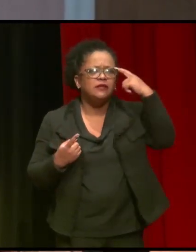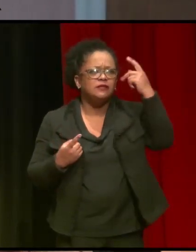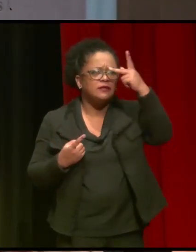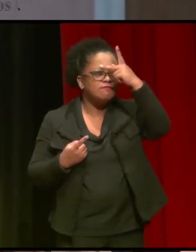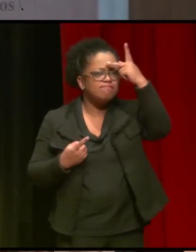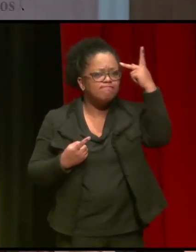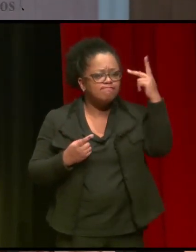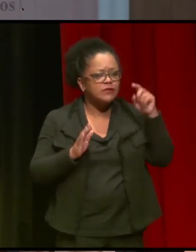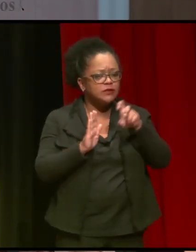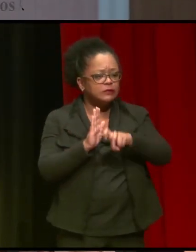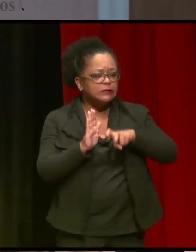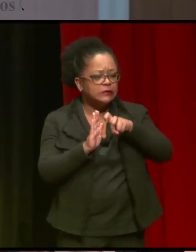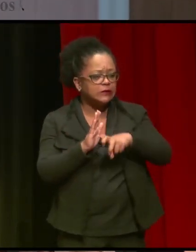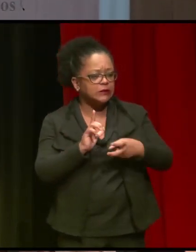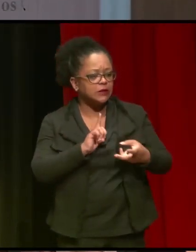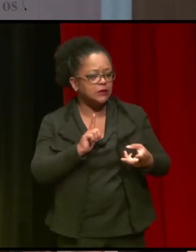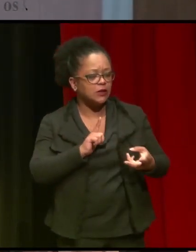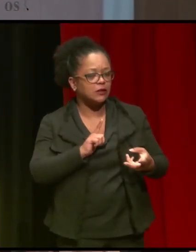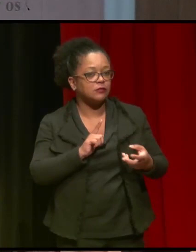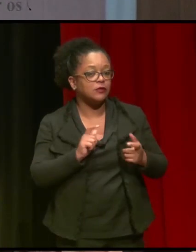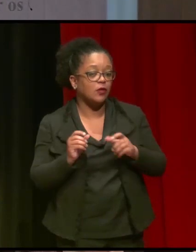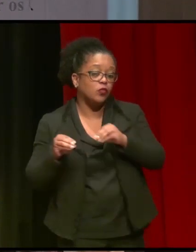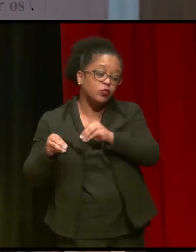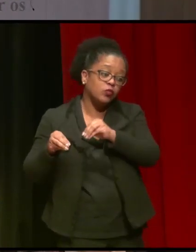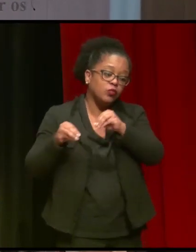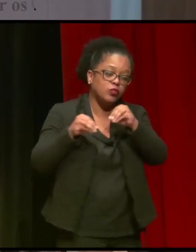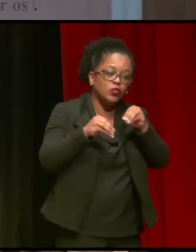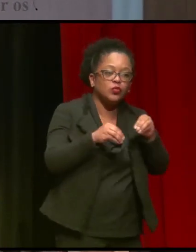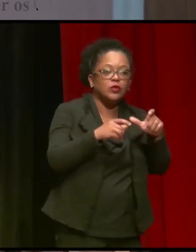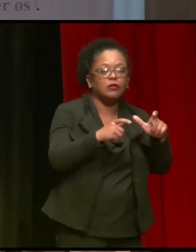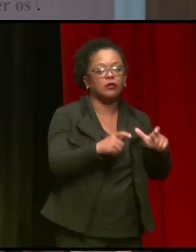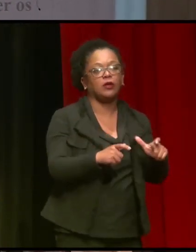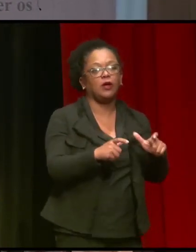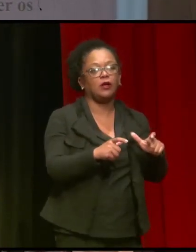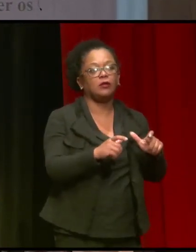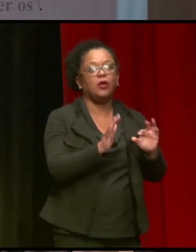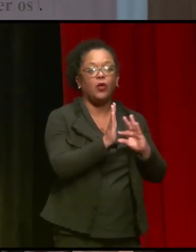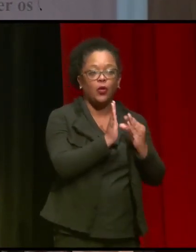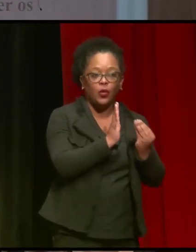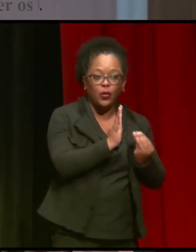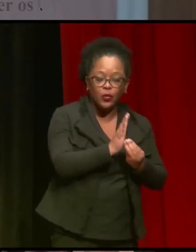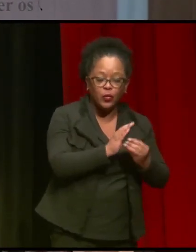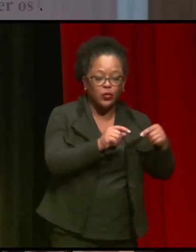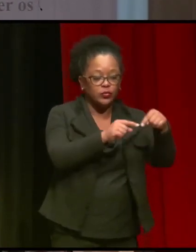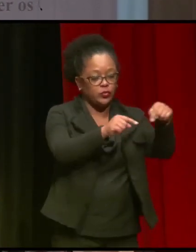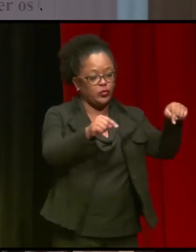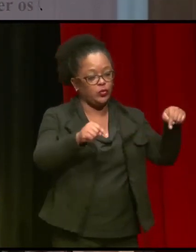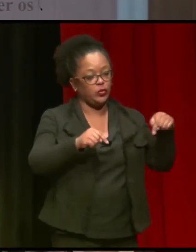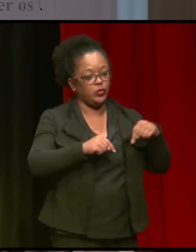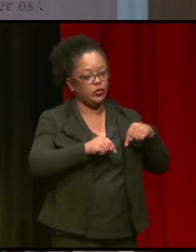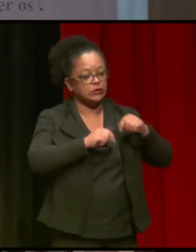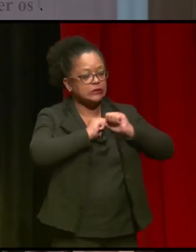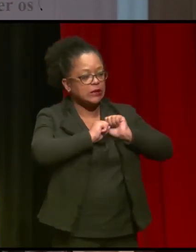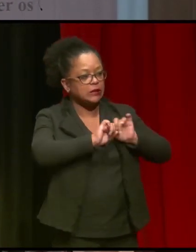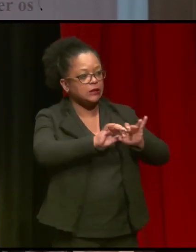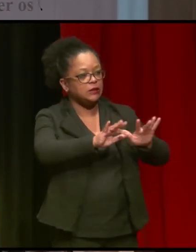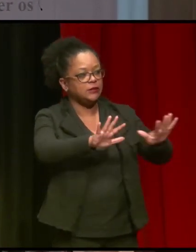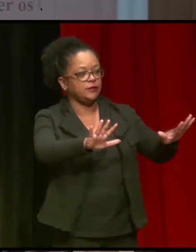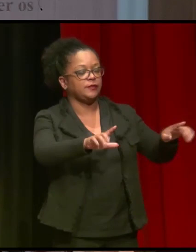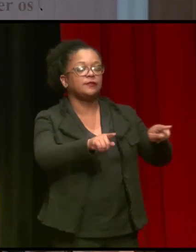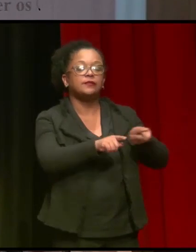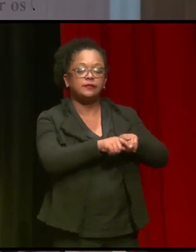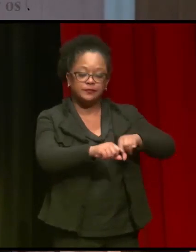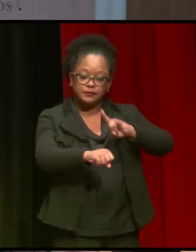culto no salão de festa da igreja. Vamos levar o teclado para lá, a banda para lá, porque tem uns portão, tem um banheiro lá de